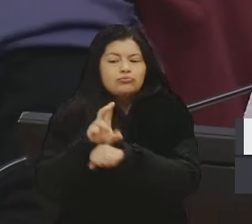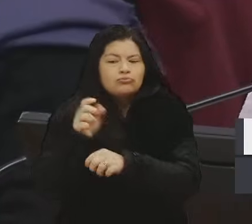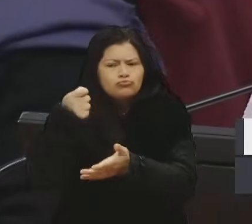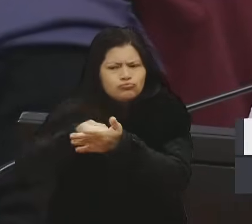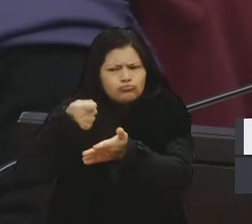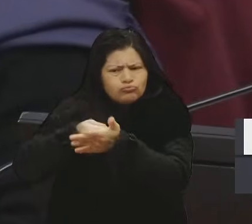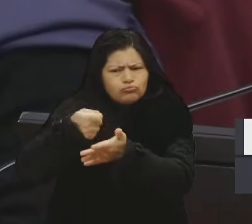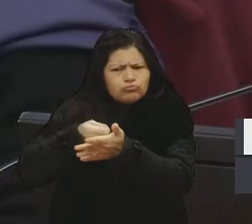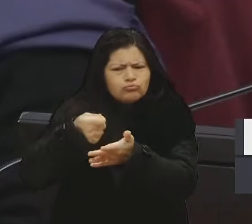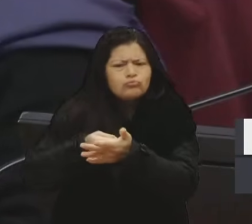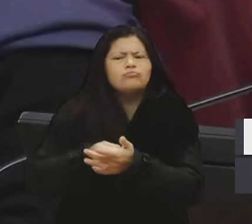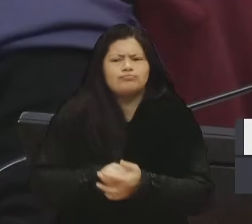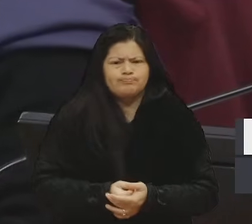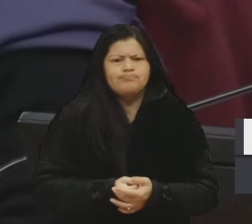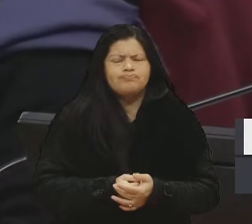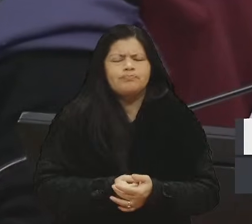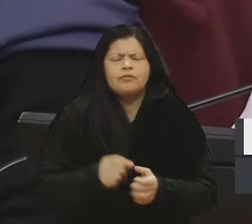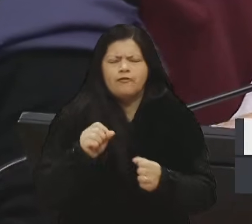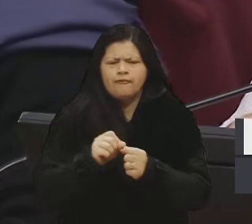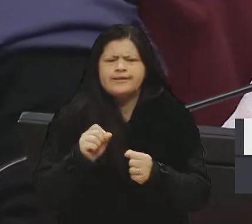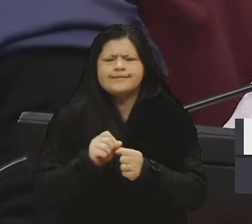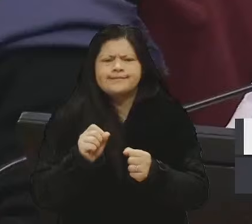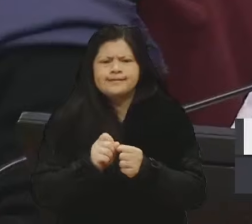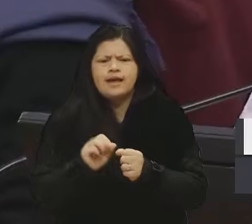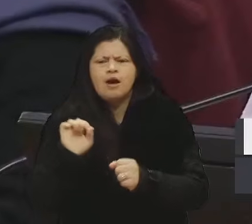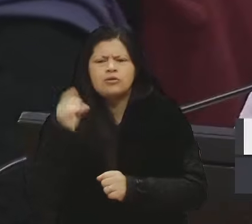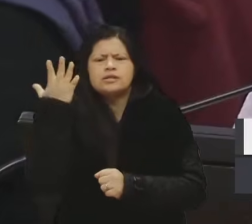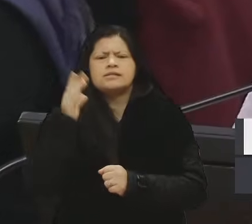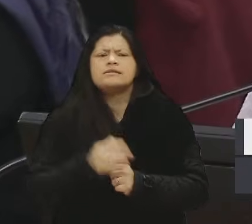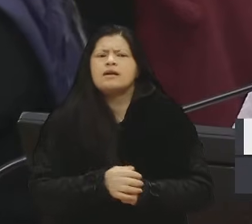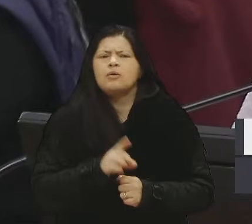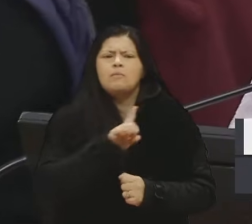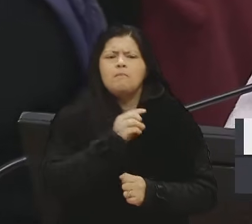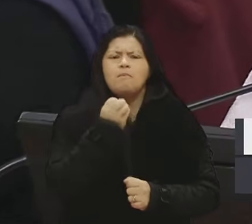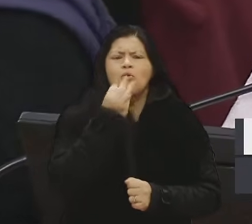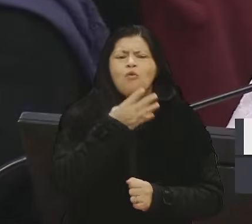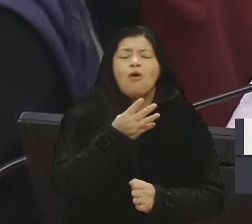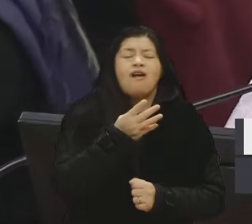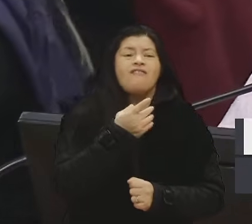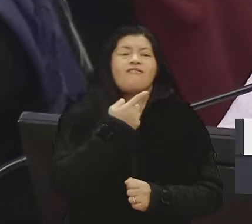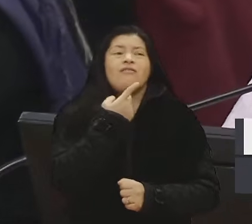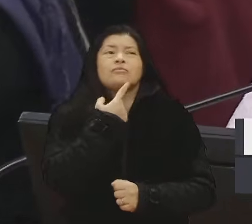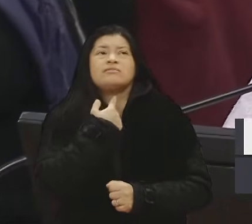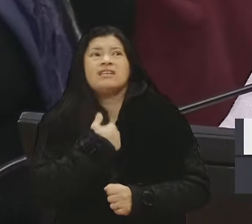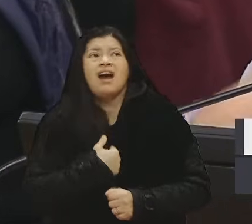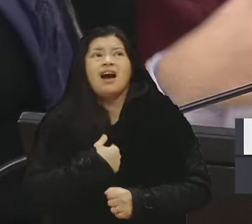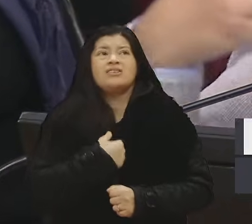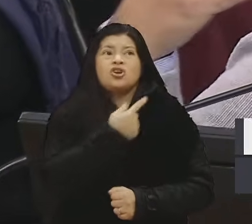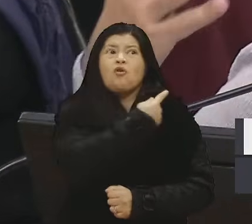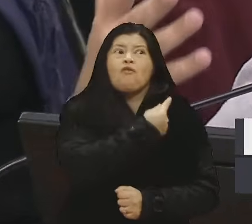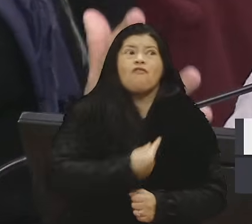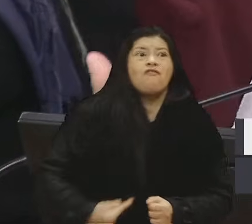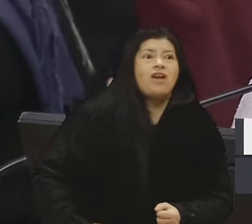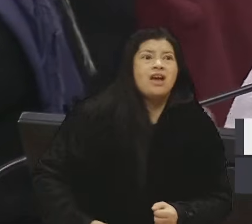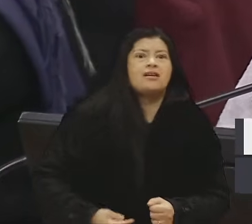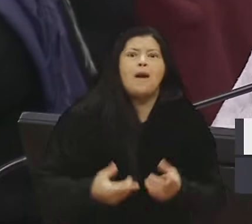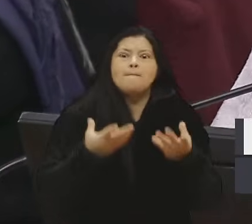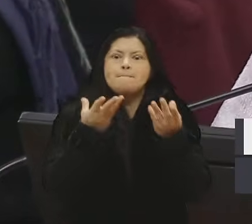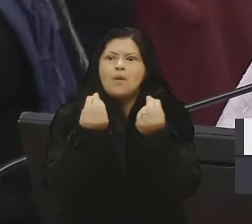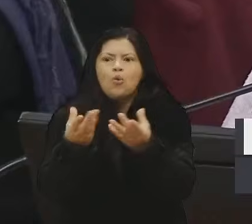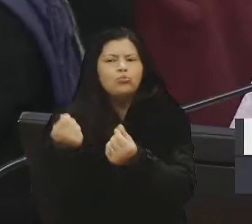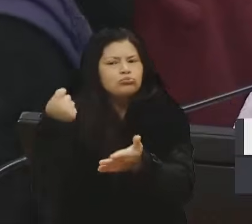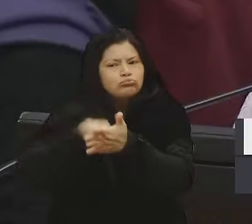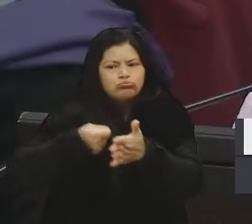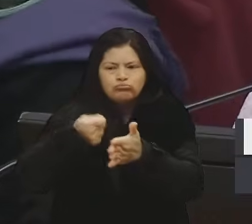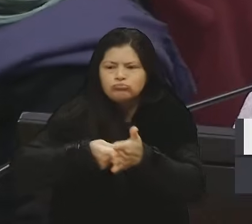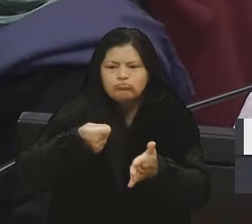novamente, para cumprir o seu papel, mas não aconteceu na boa vontade do governo, e sim por muita demanda e muita luta